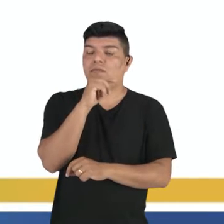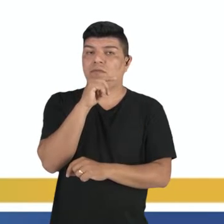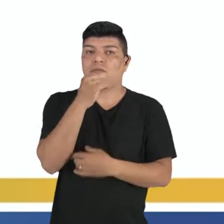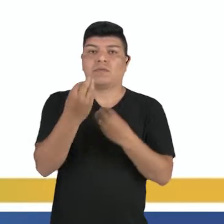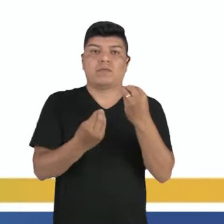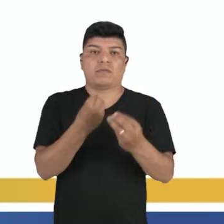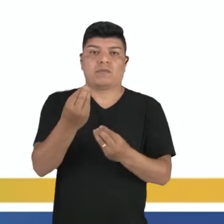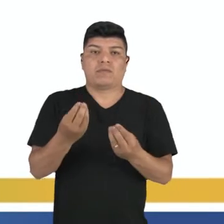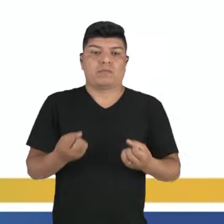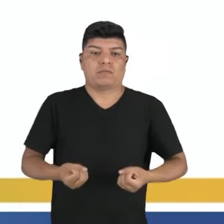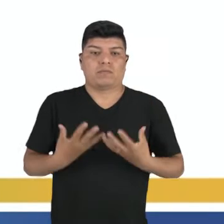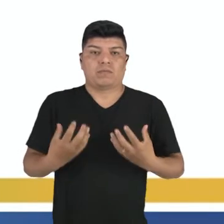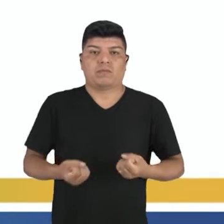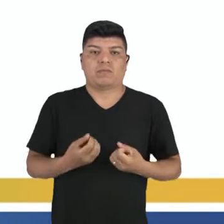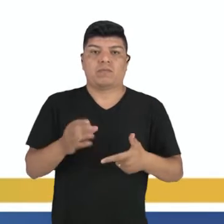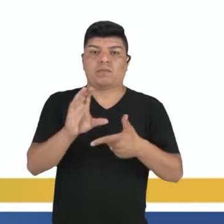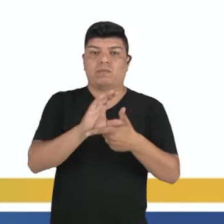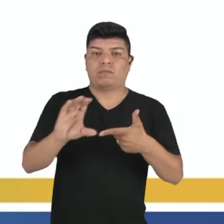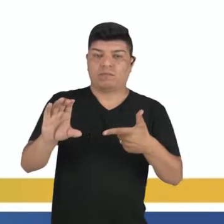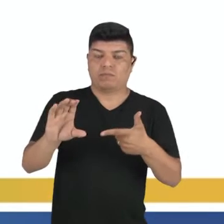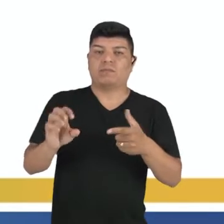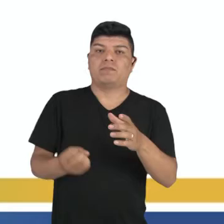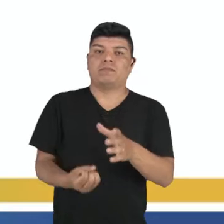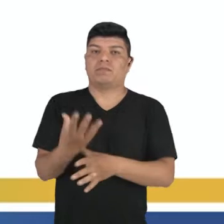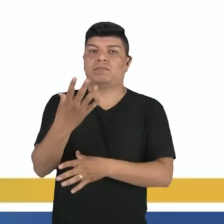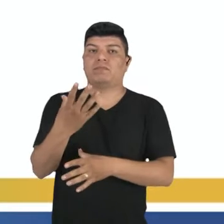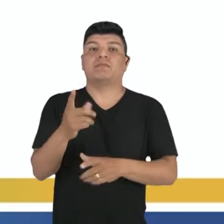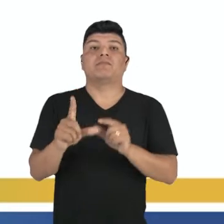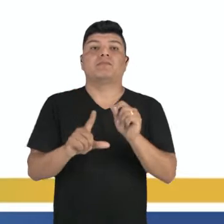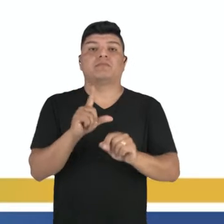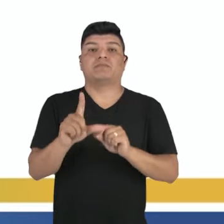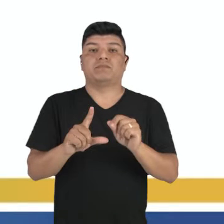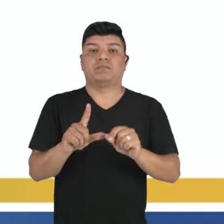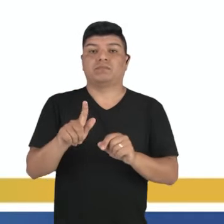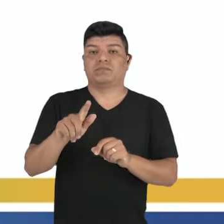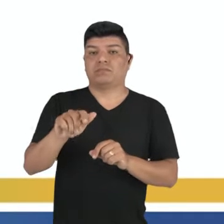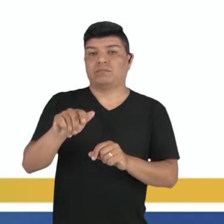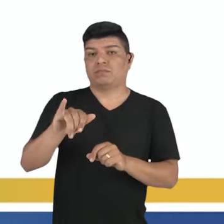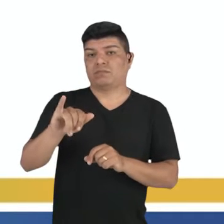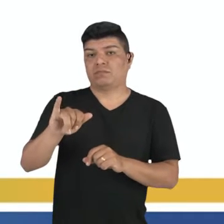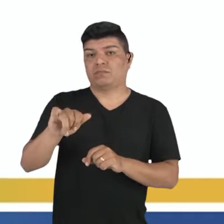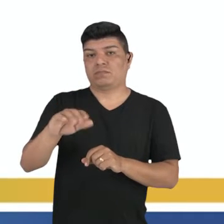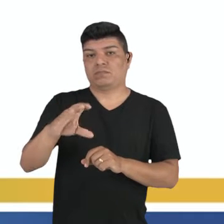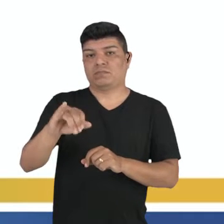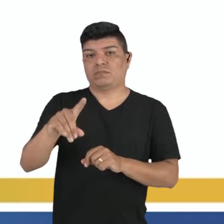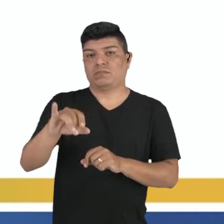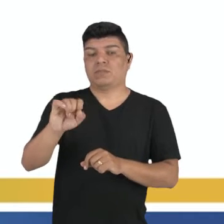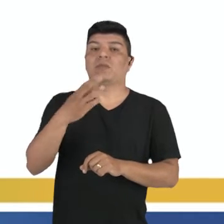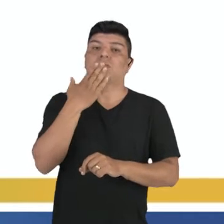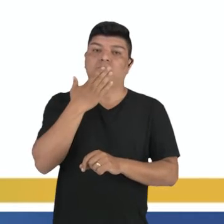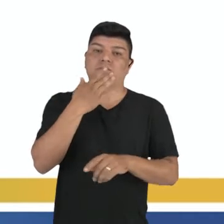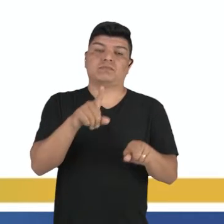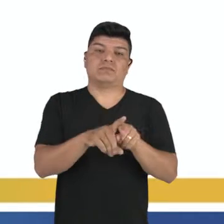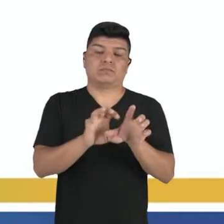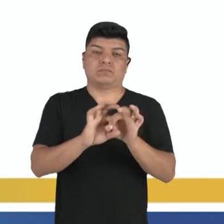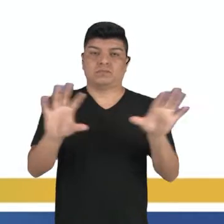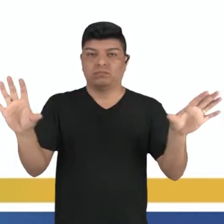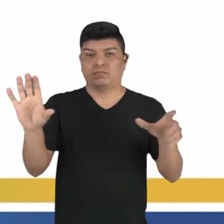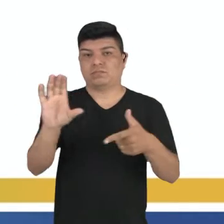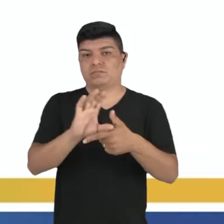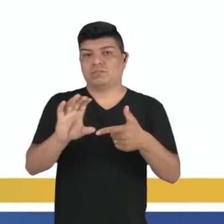como reagente para o gás carbônico produzindo então glicídios né ou seja açúcar e